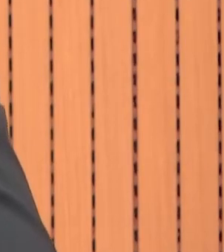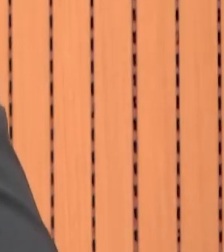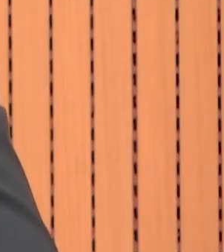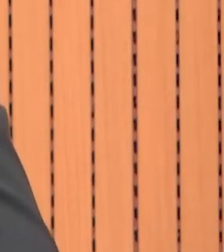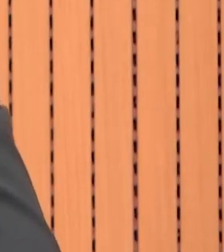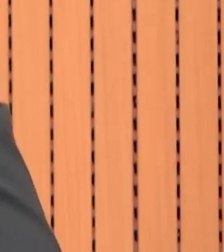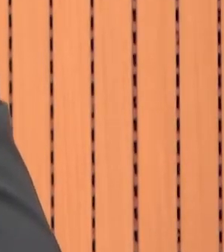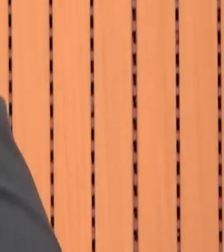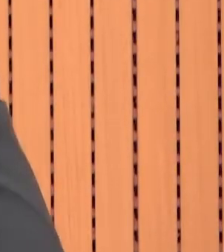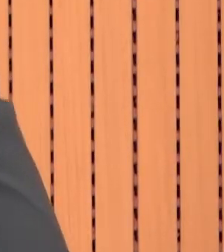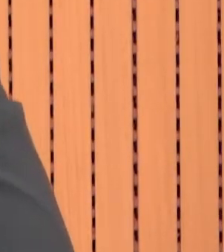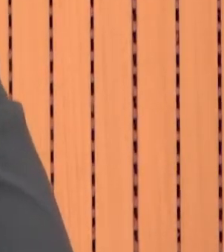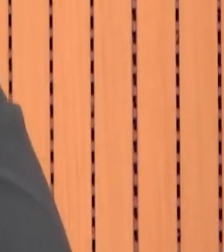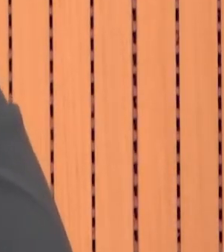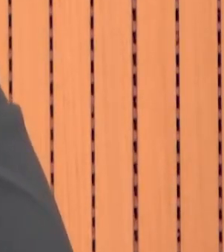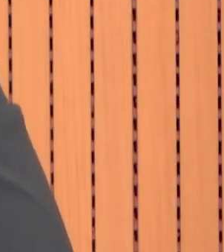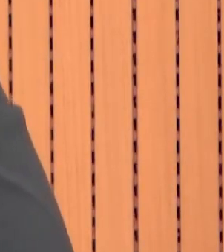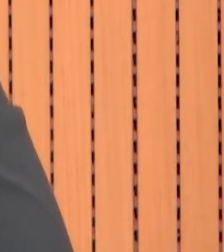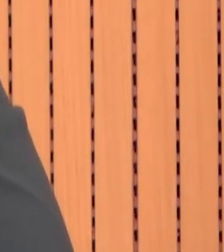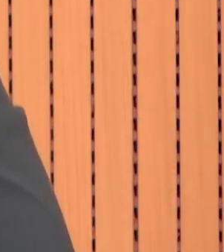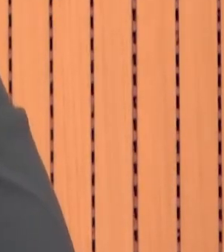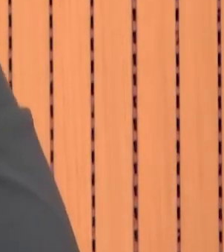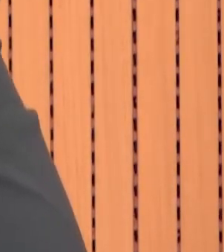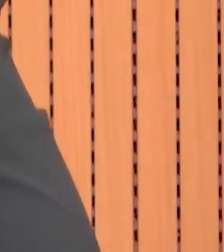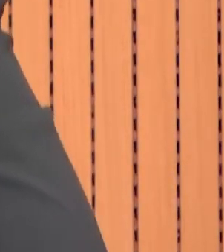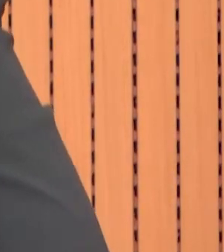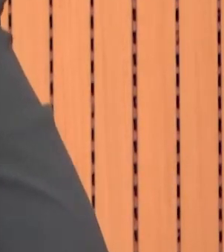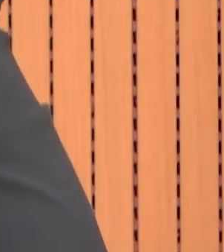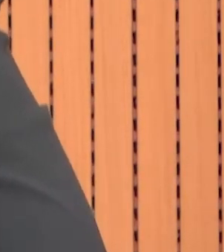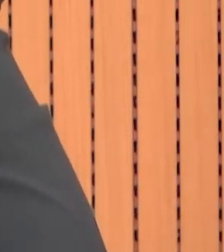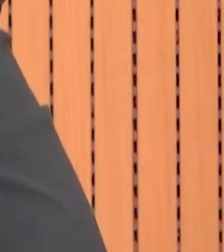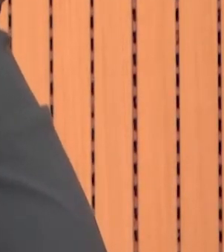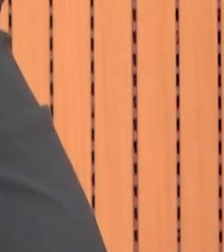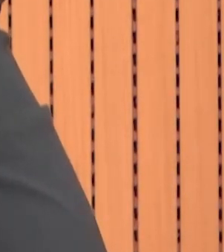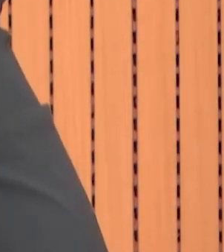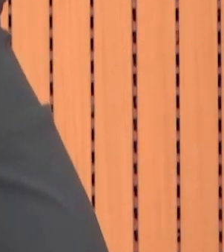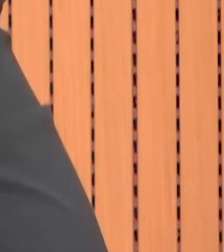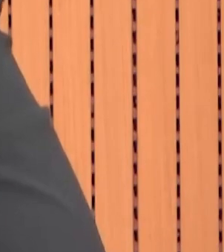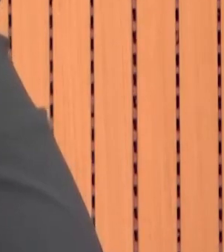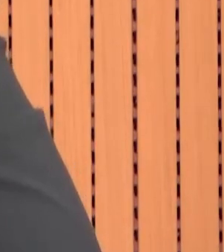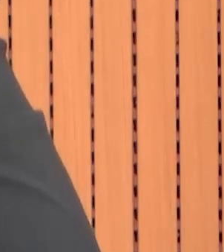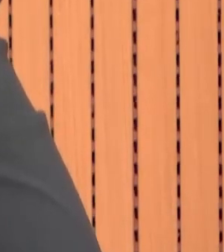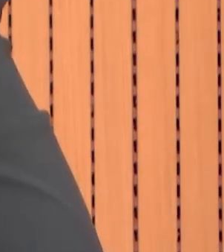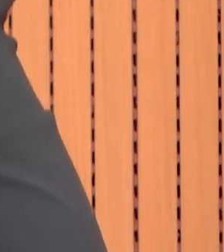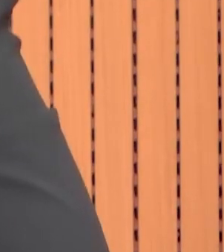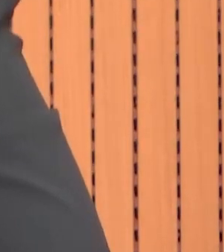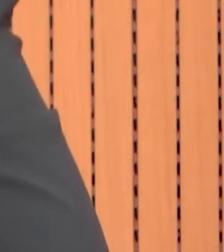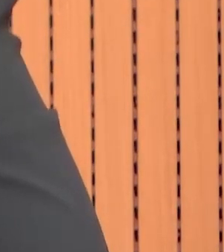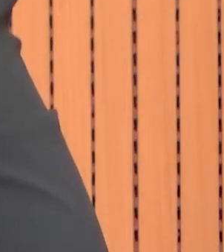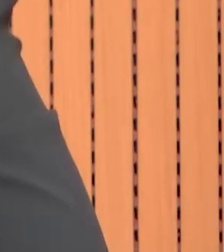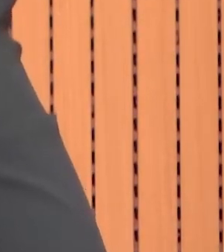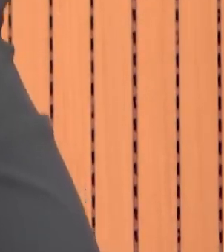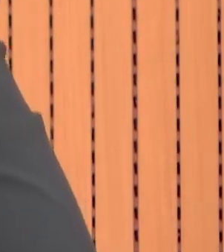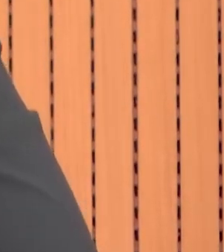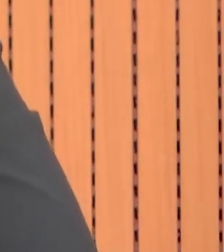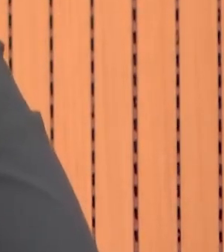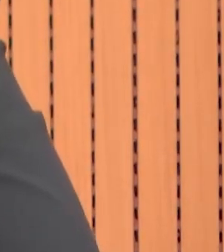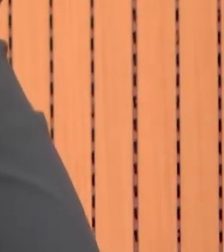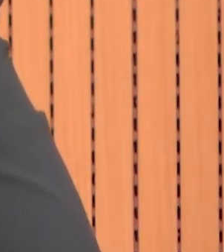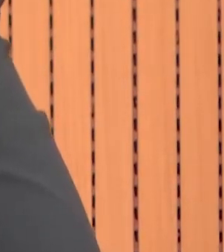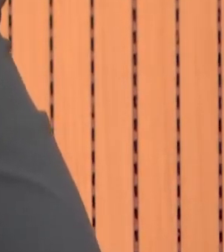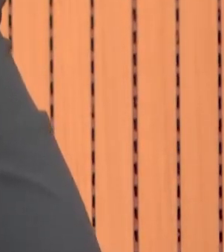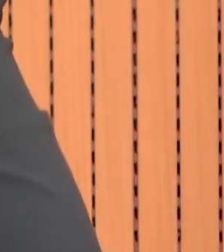mais 26 leitos de clínica, que seriam determinados para dar vazão, principalmente à demanda do pronto-socorro